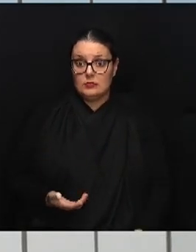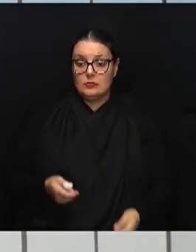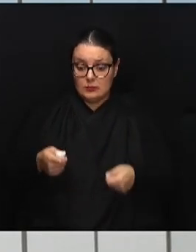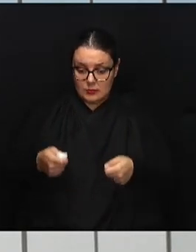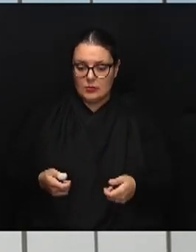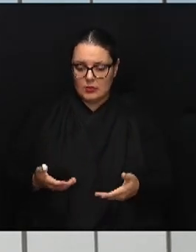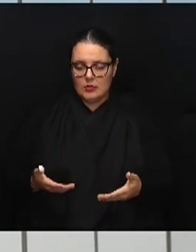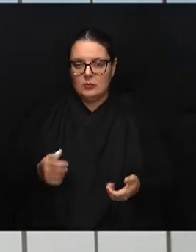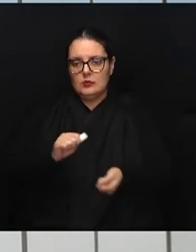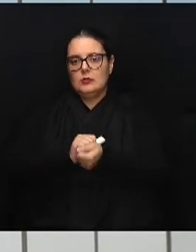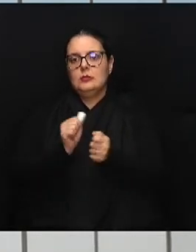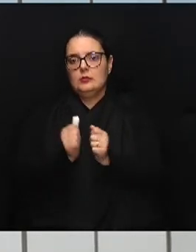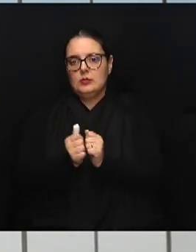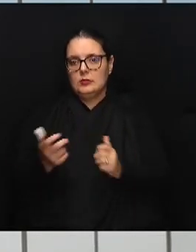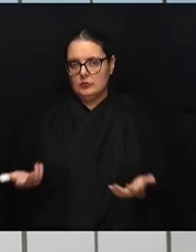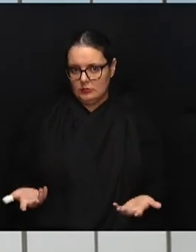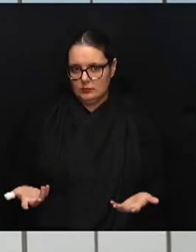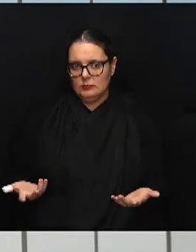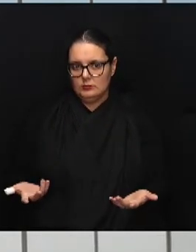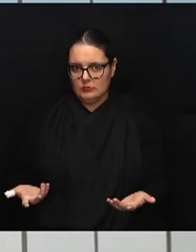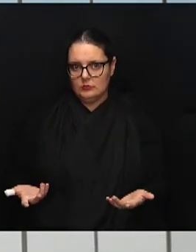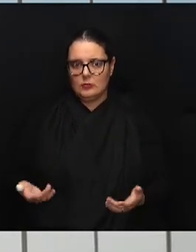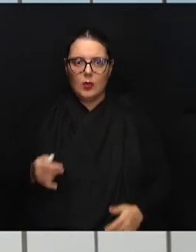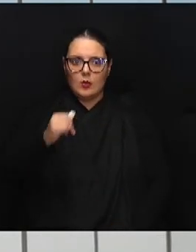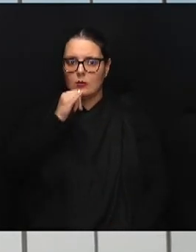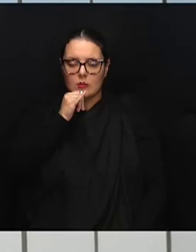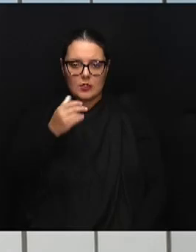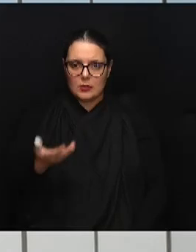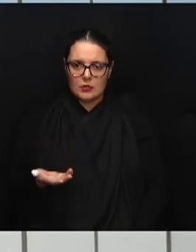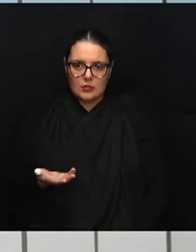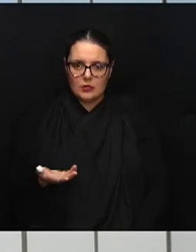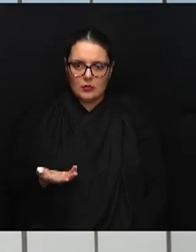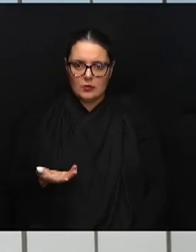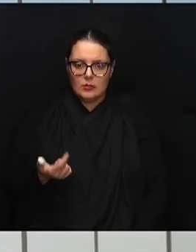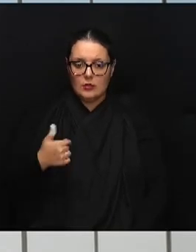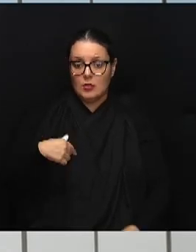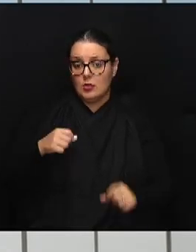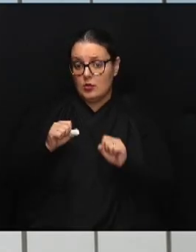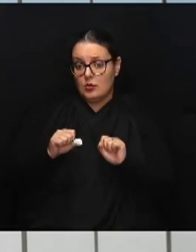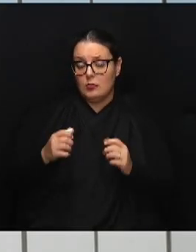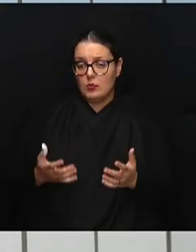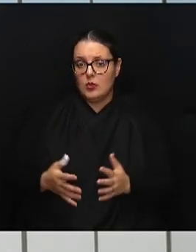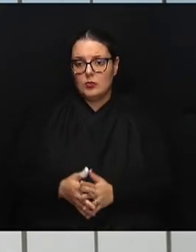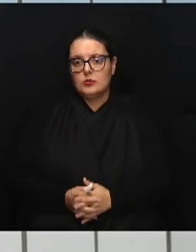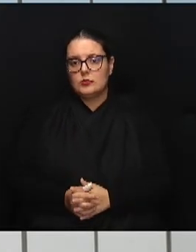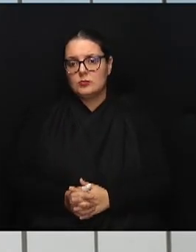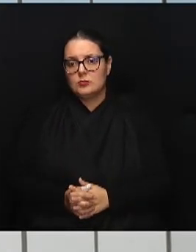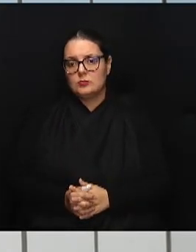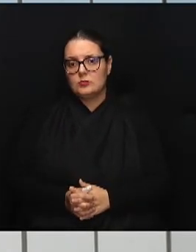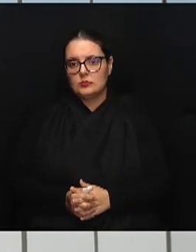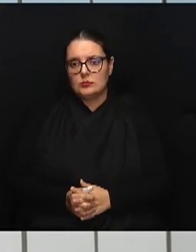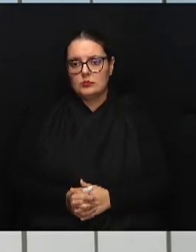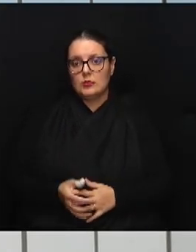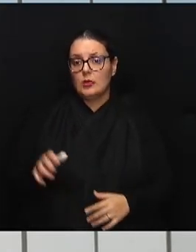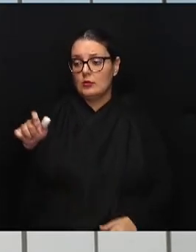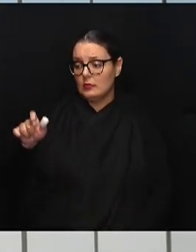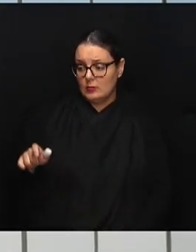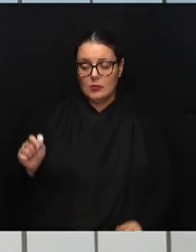necessariamente se encaixar. Então, por exemplo, eu posso estar com uma